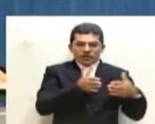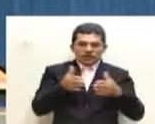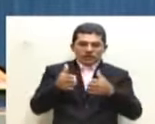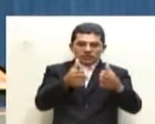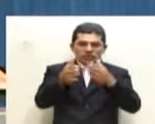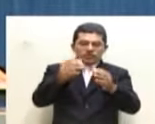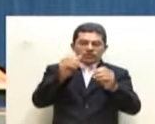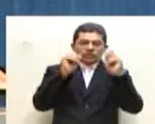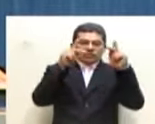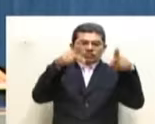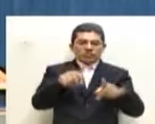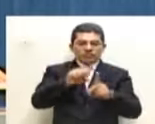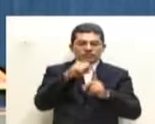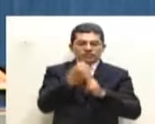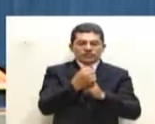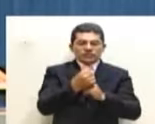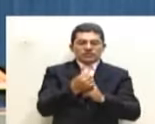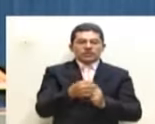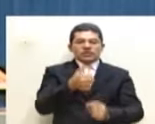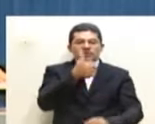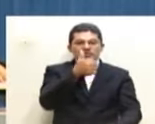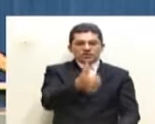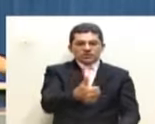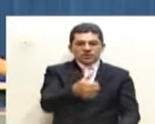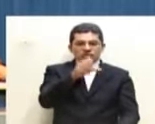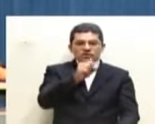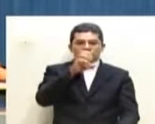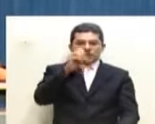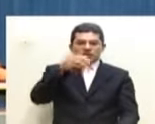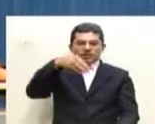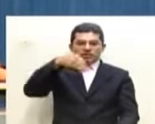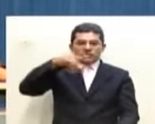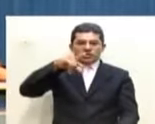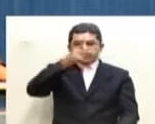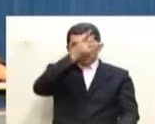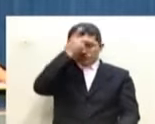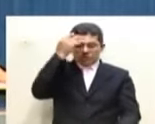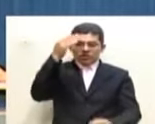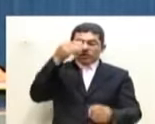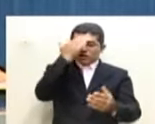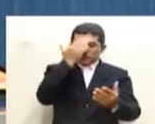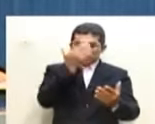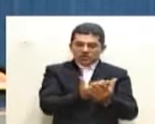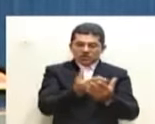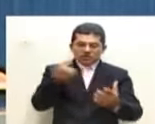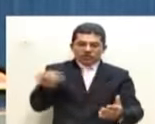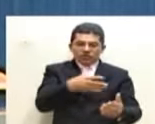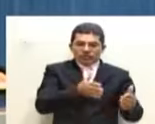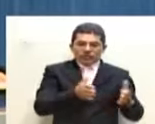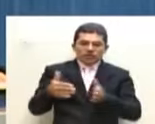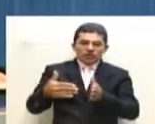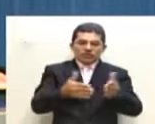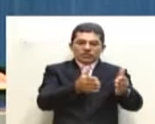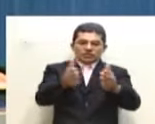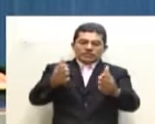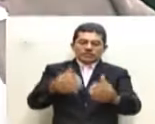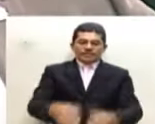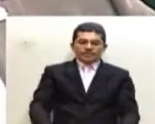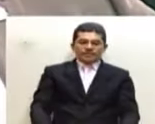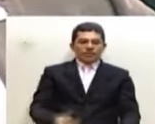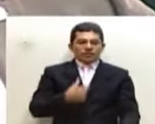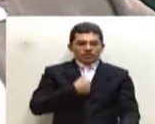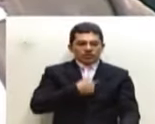do Amazonas. E 180 mil pessoas acreditaram nesse novo caminho. Por isso eu estou aqui